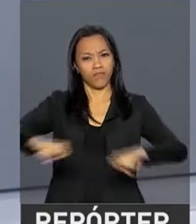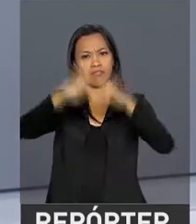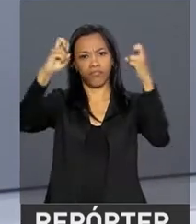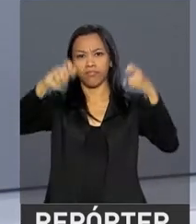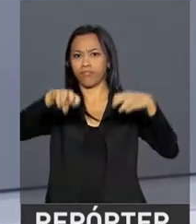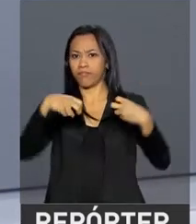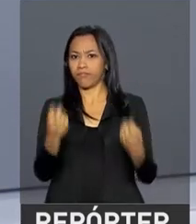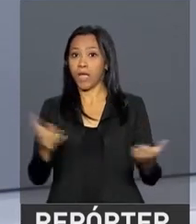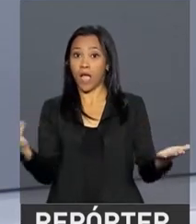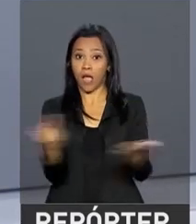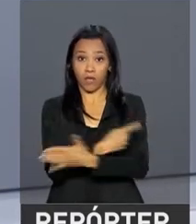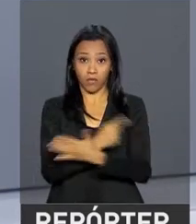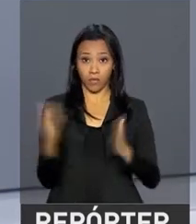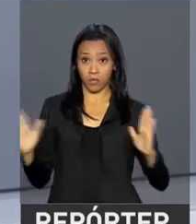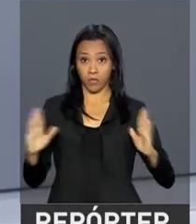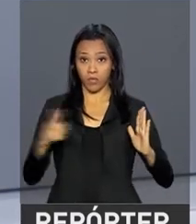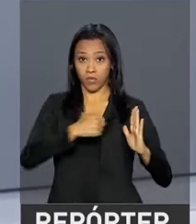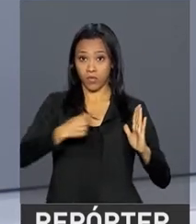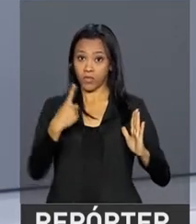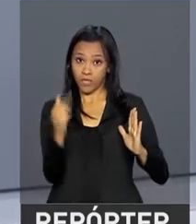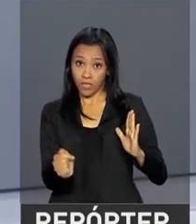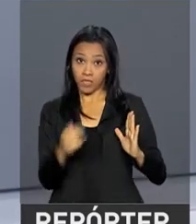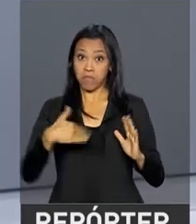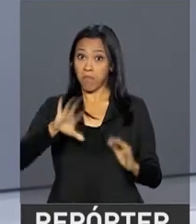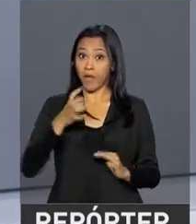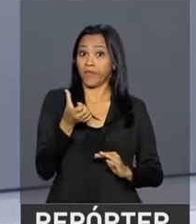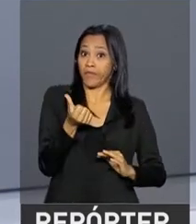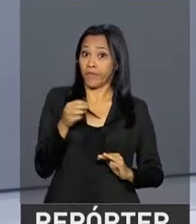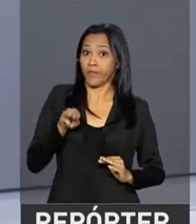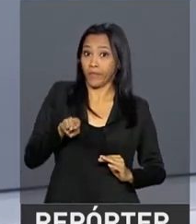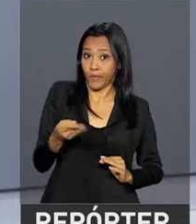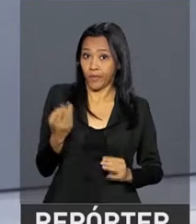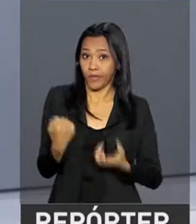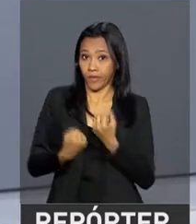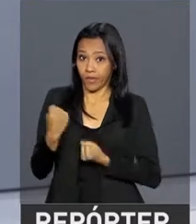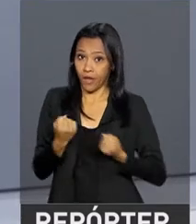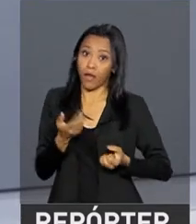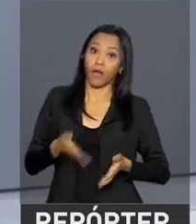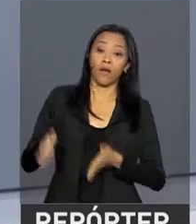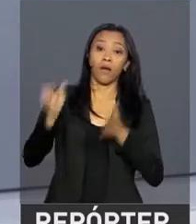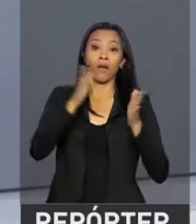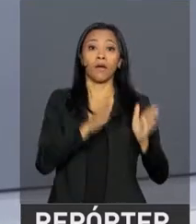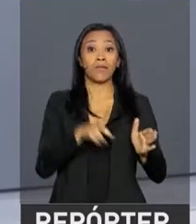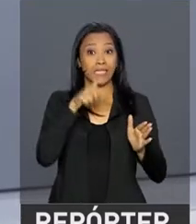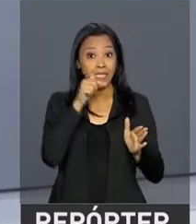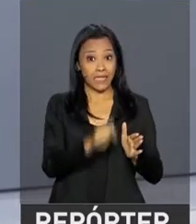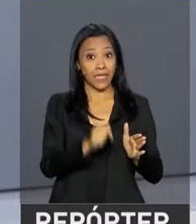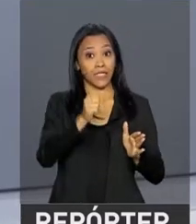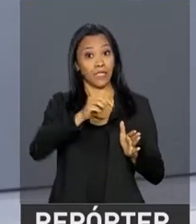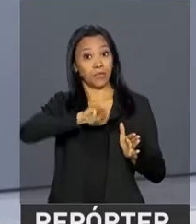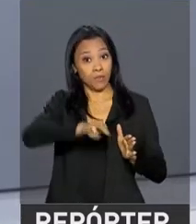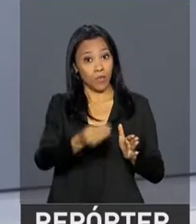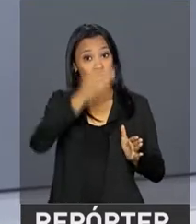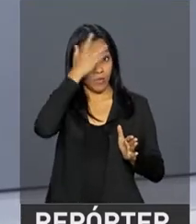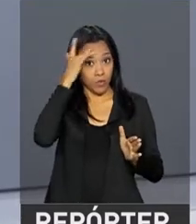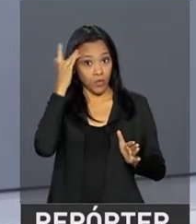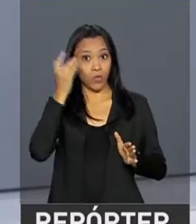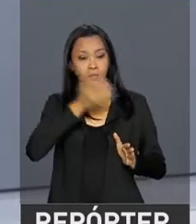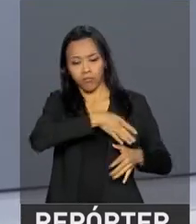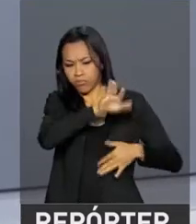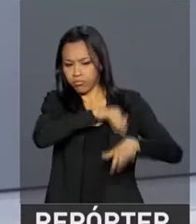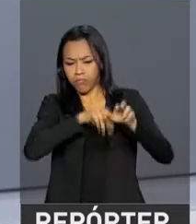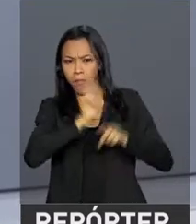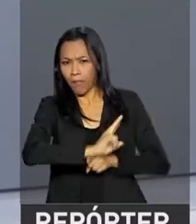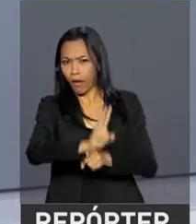com mais de 6 milhões de veículos e sete milhões de pessoas fiscalizadas além da prisão de cerca de 6 mil motoristas